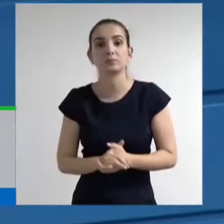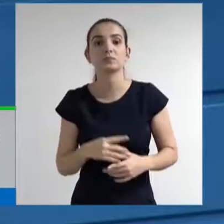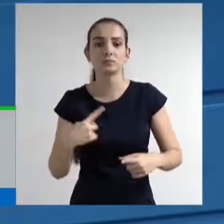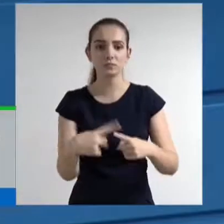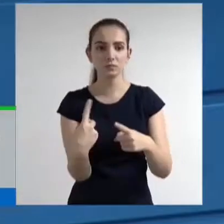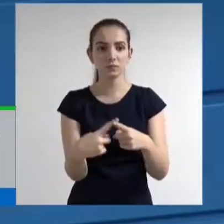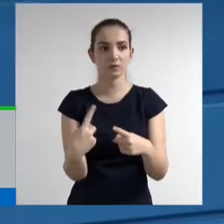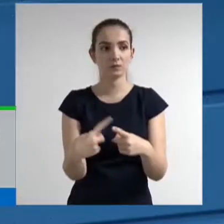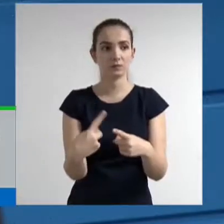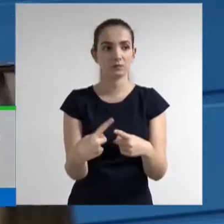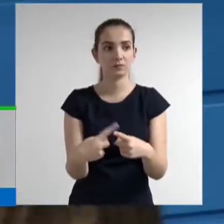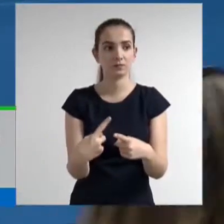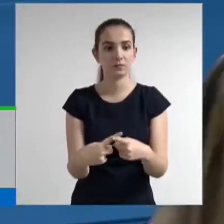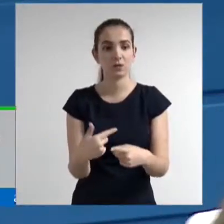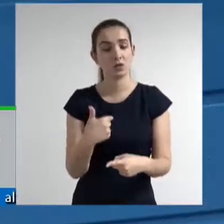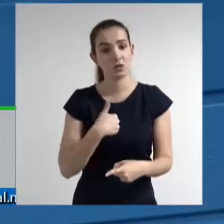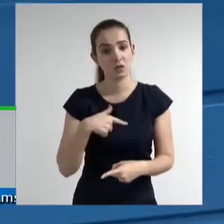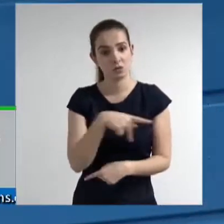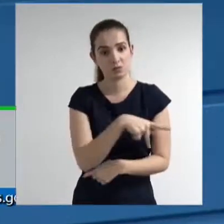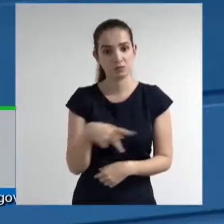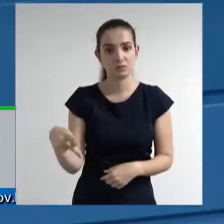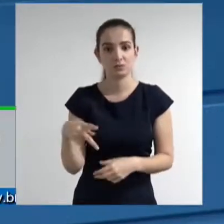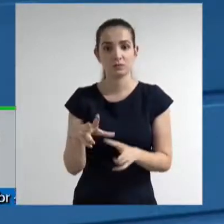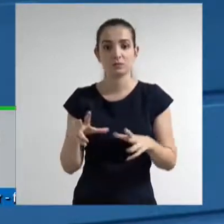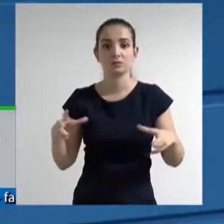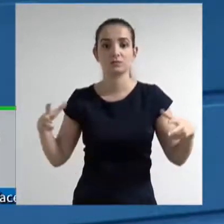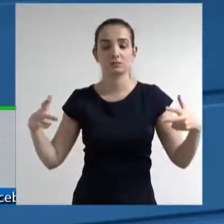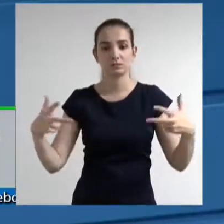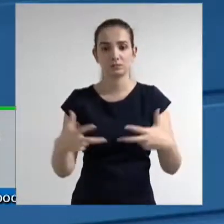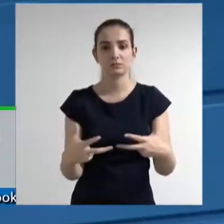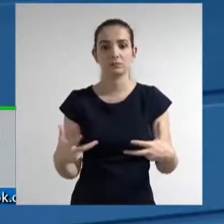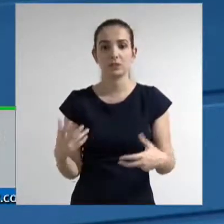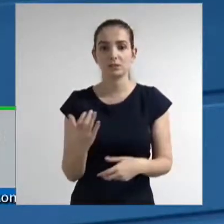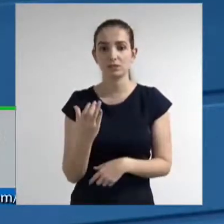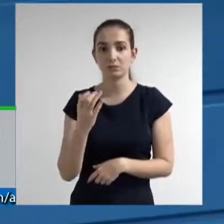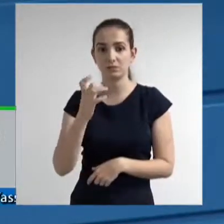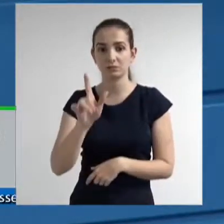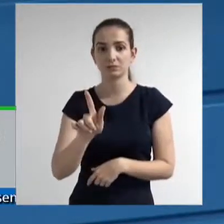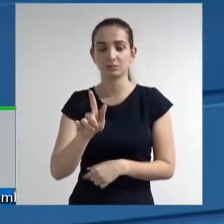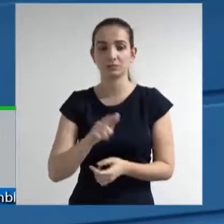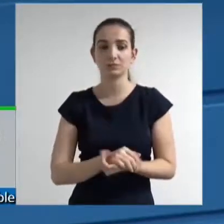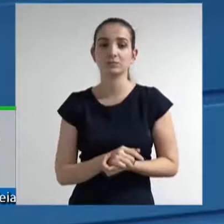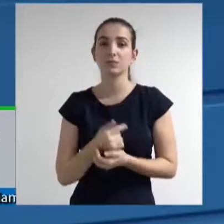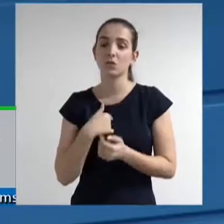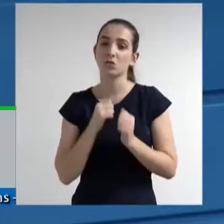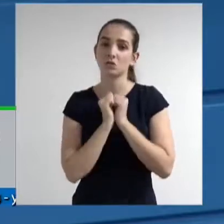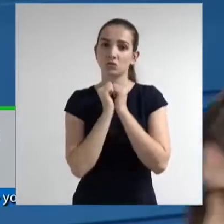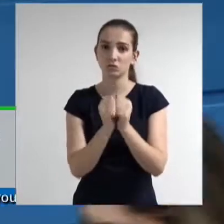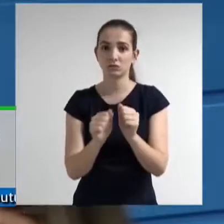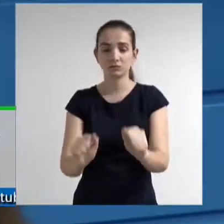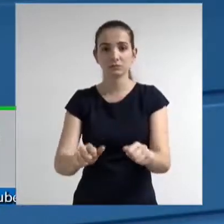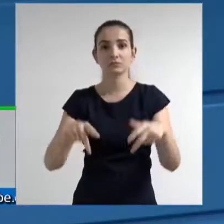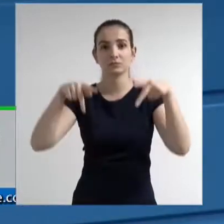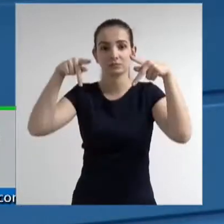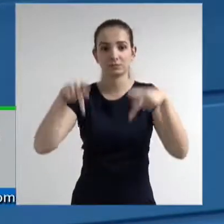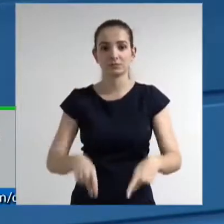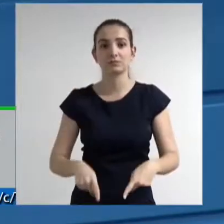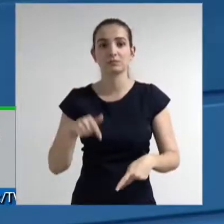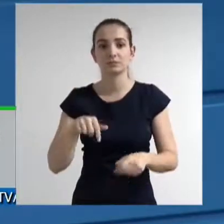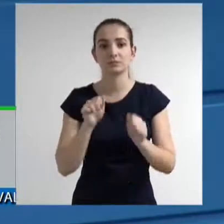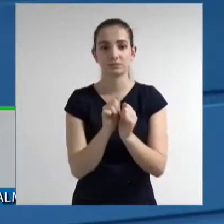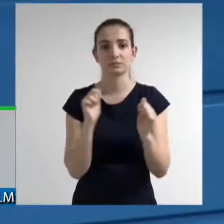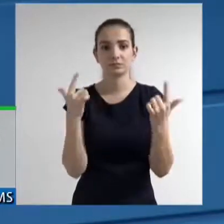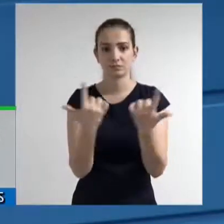que, enquanto eu, presidente da Câmara Municipal de Campo Grande, participei de uma audiência pública aqui na